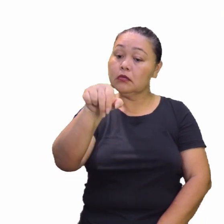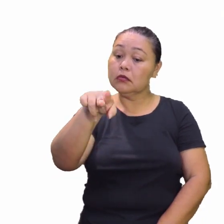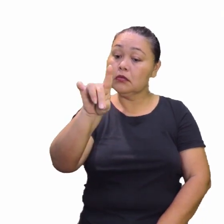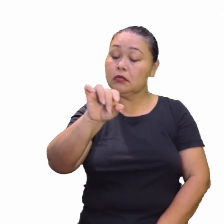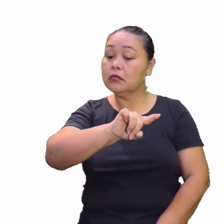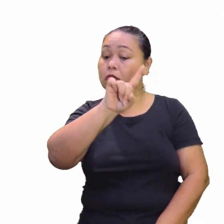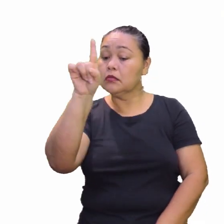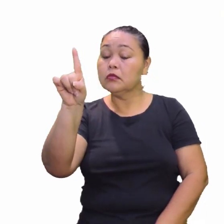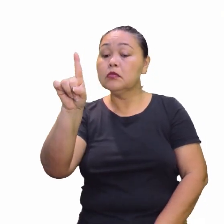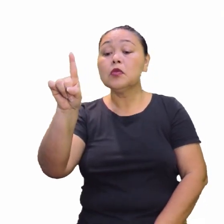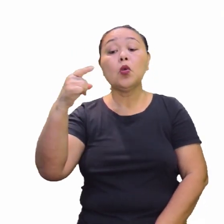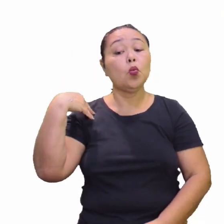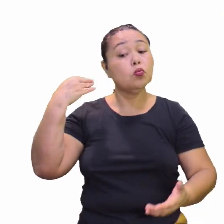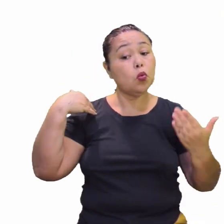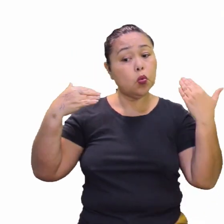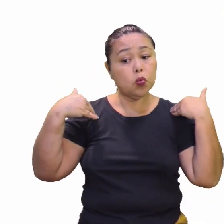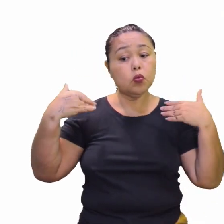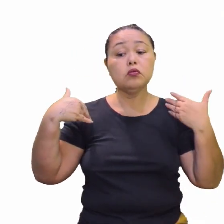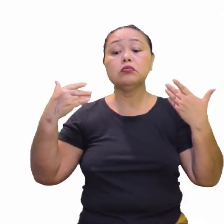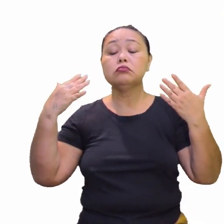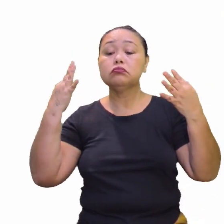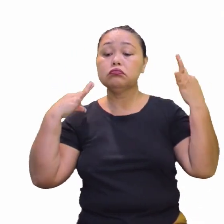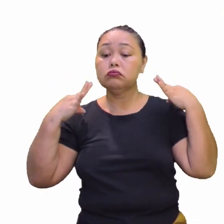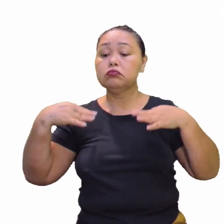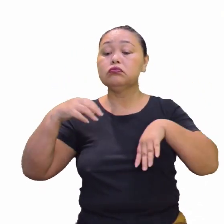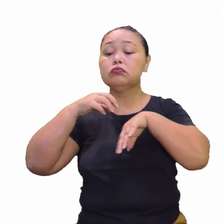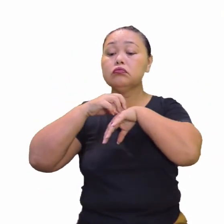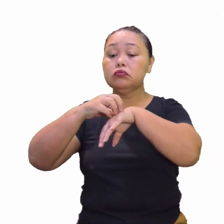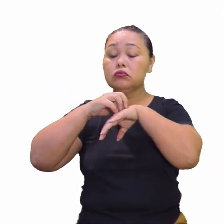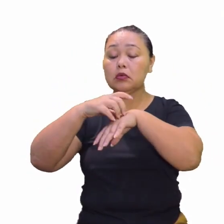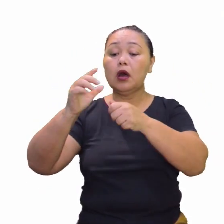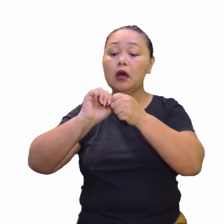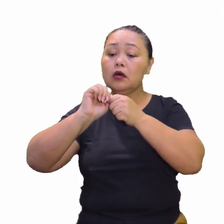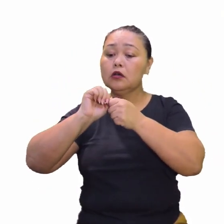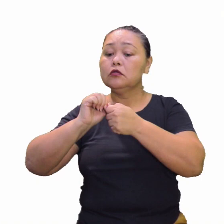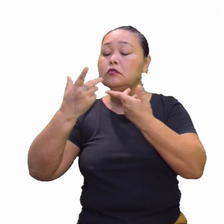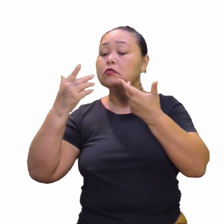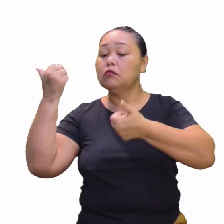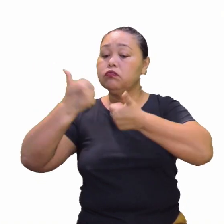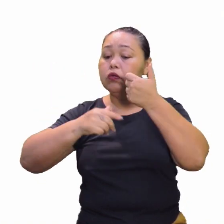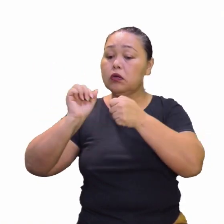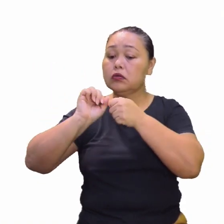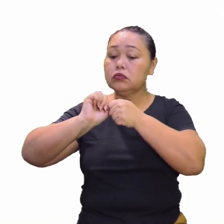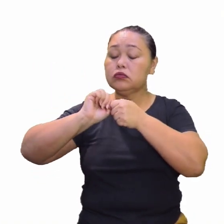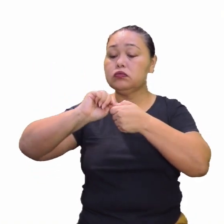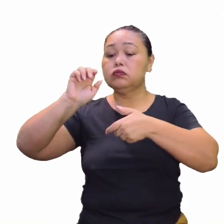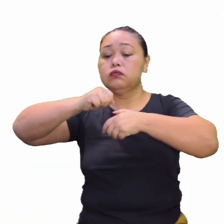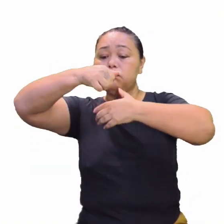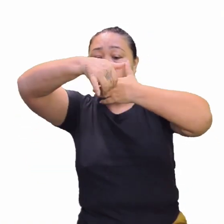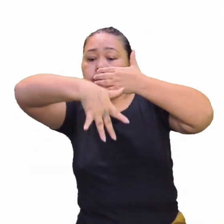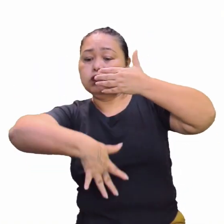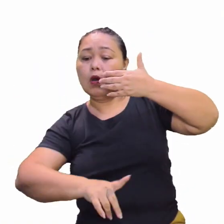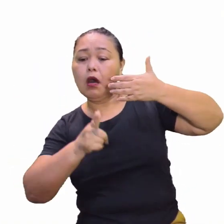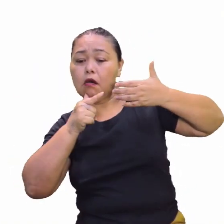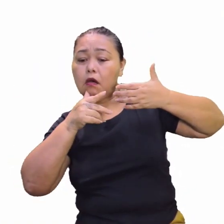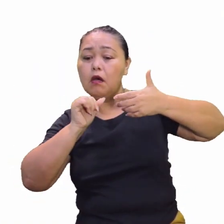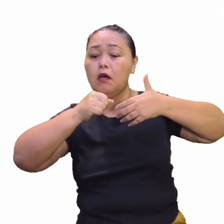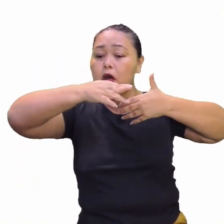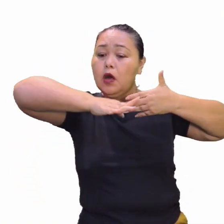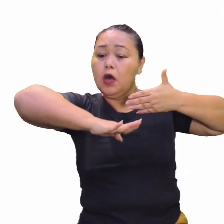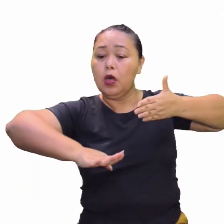Oceania, onde o turismo de aventura, que é o esporte radical, de quedas, de cachoeiras,